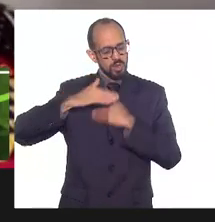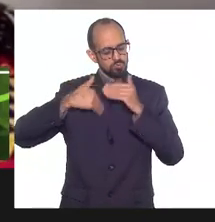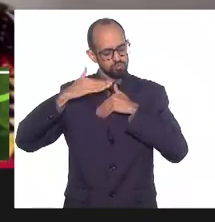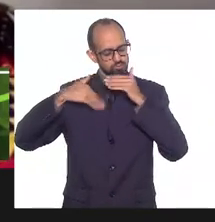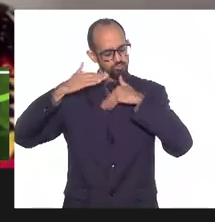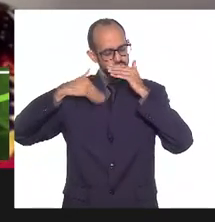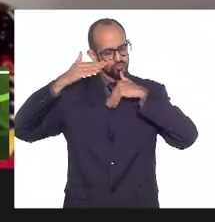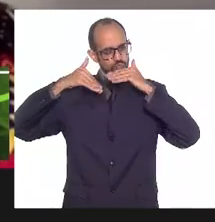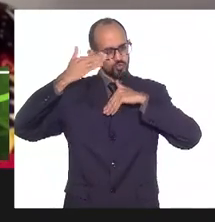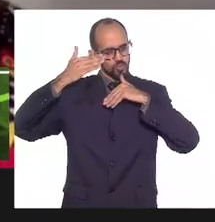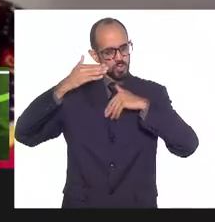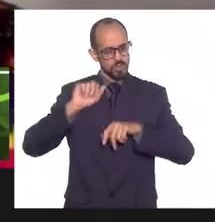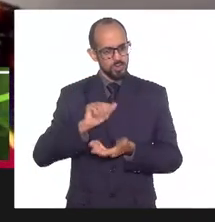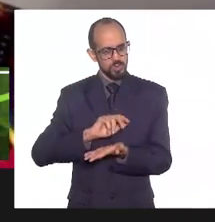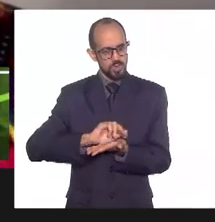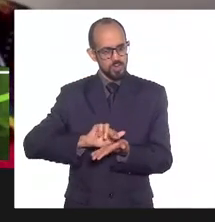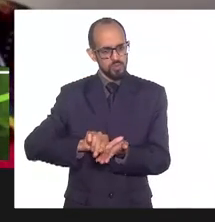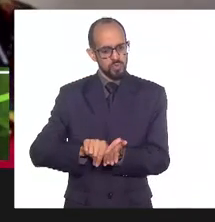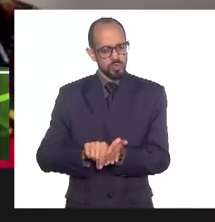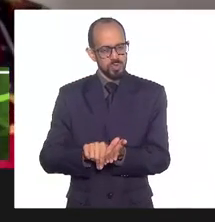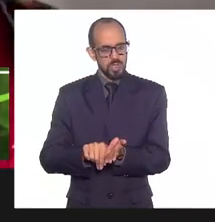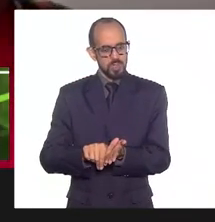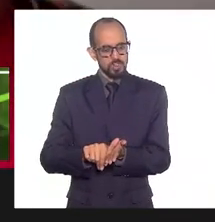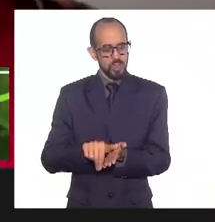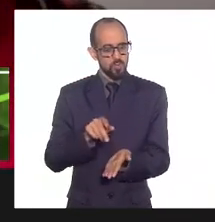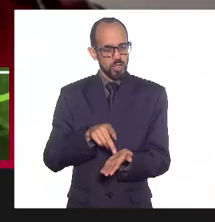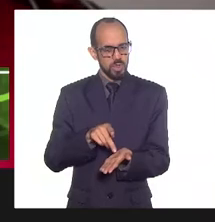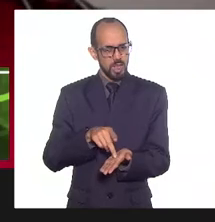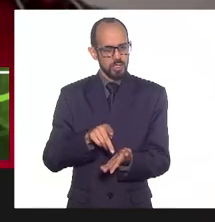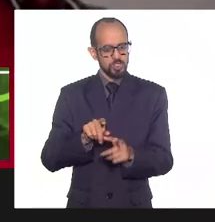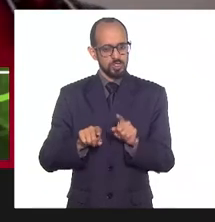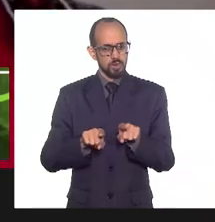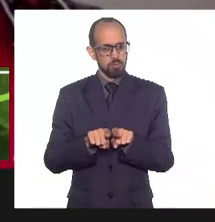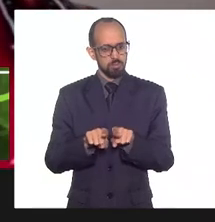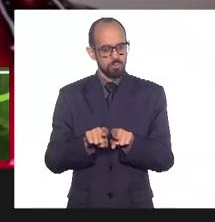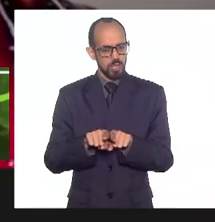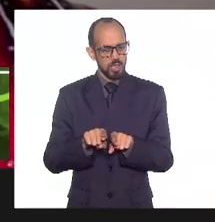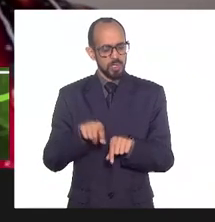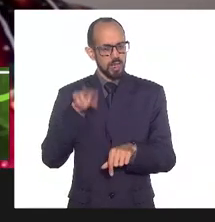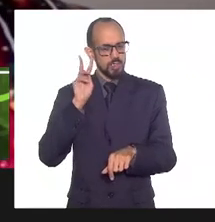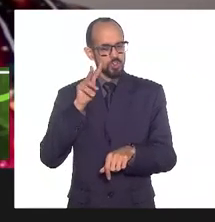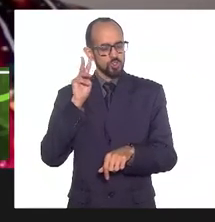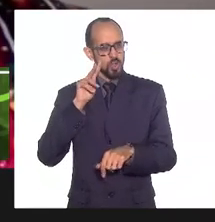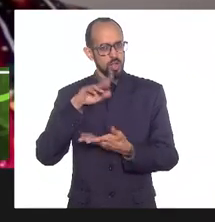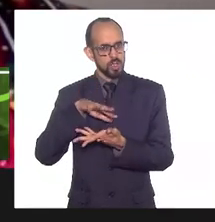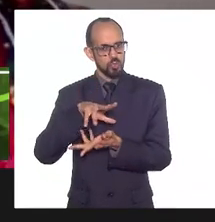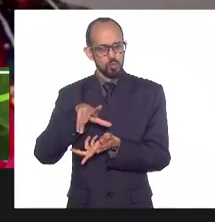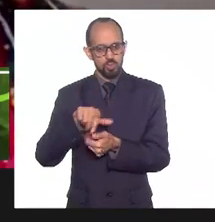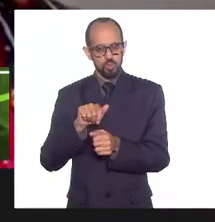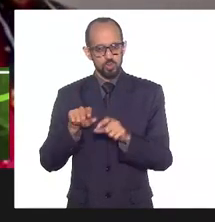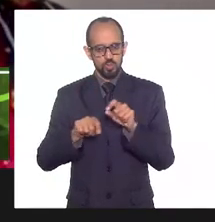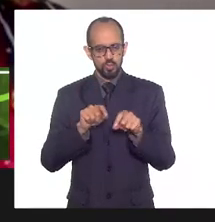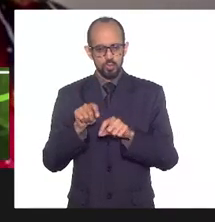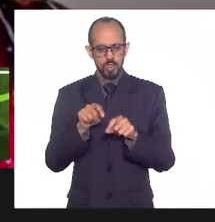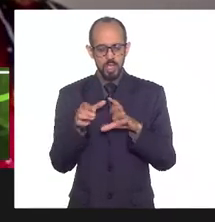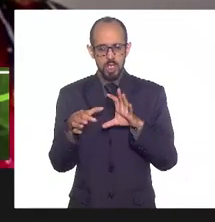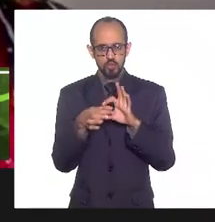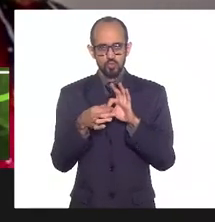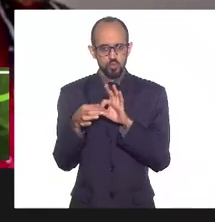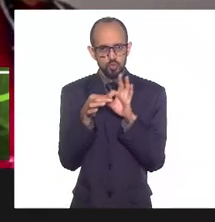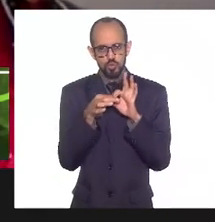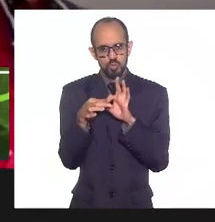diversidade é bem verdade que muitas vezes na história do mundo a junção